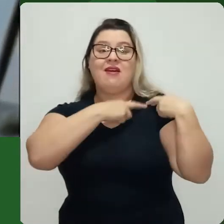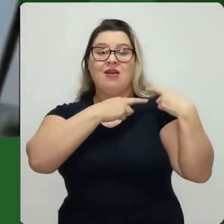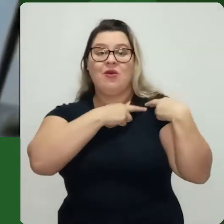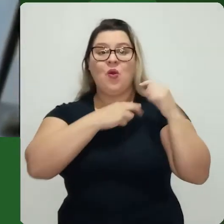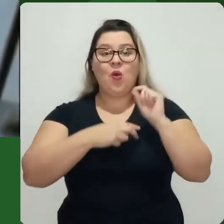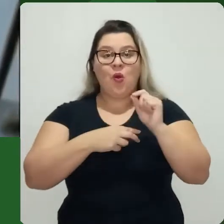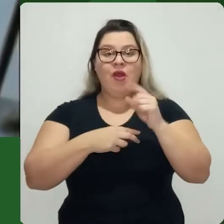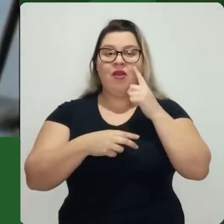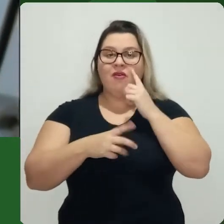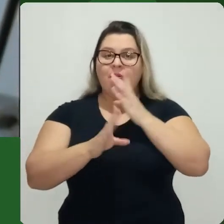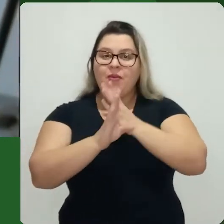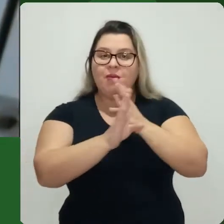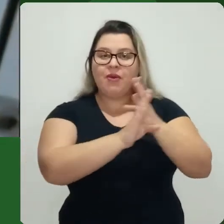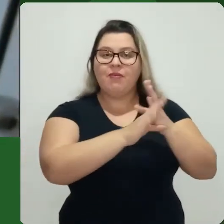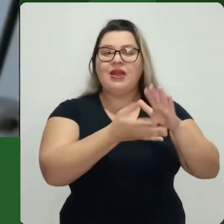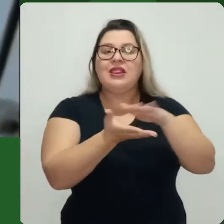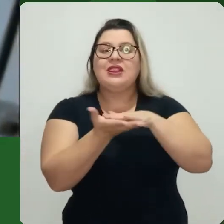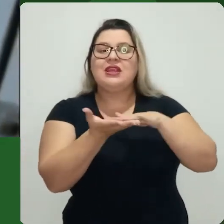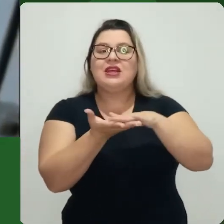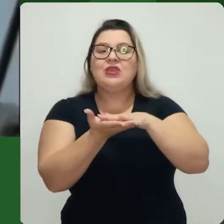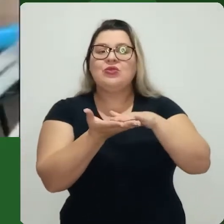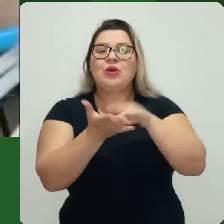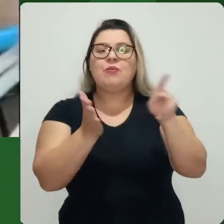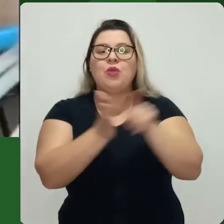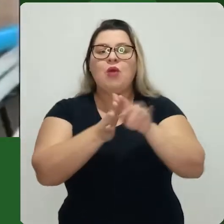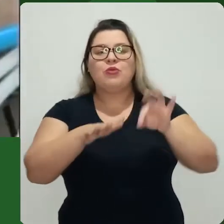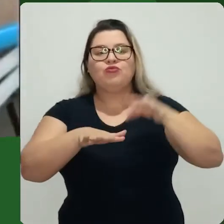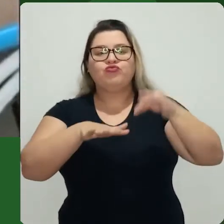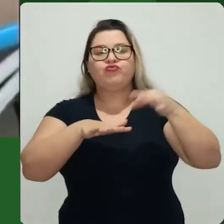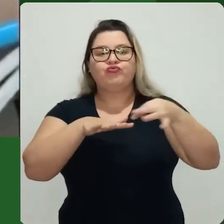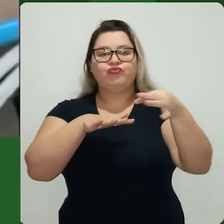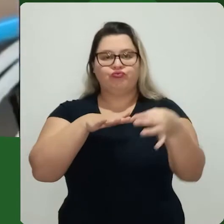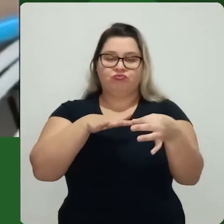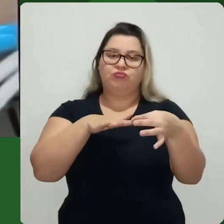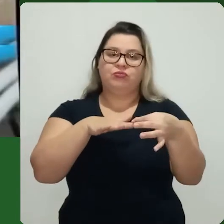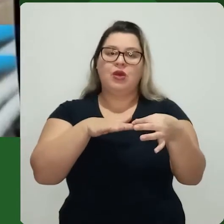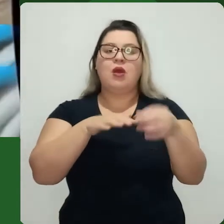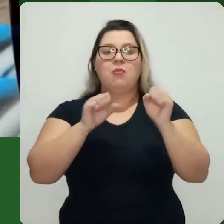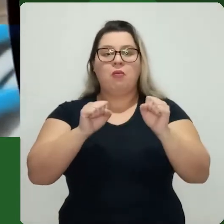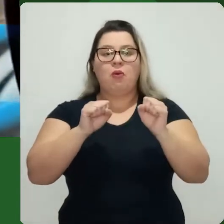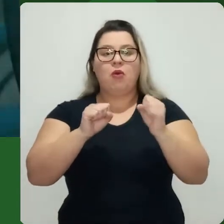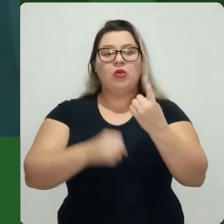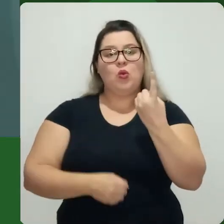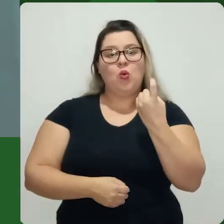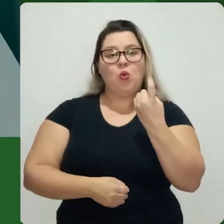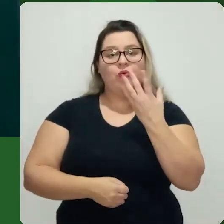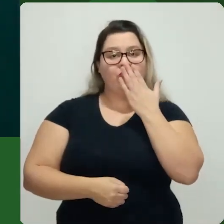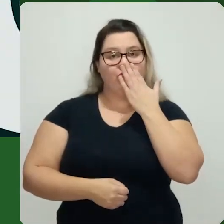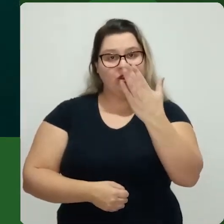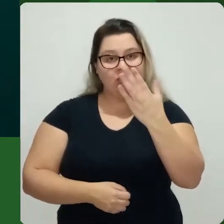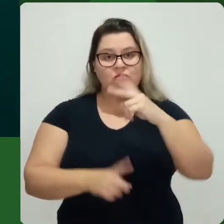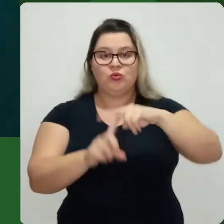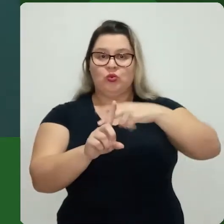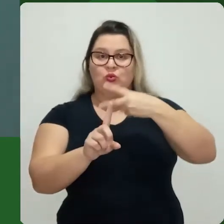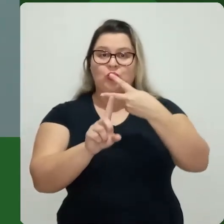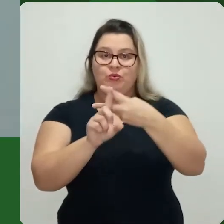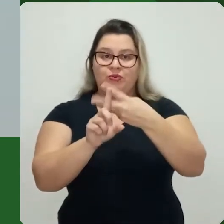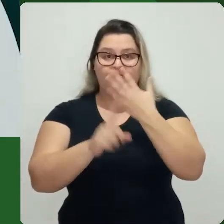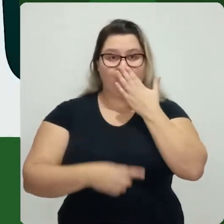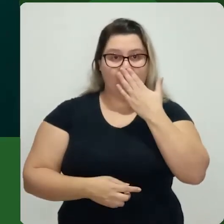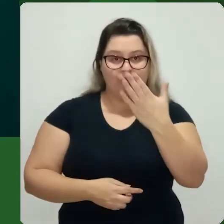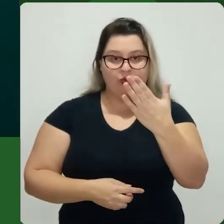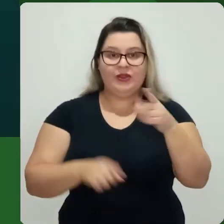que são responsáveis por determinar a contextura que pode ser tricotada, sejam elas monofrontura,